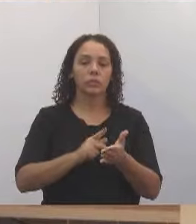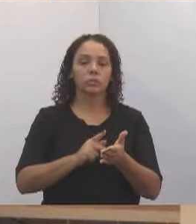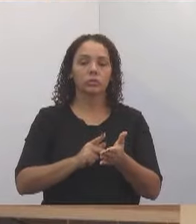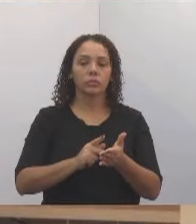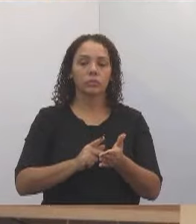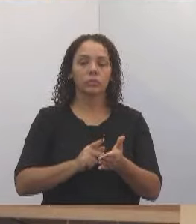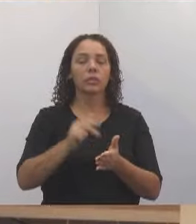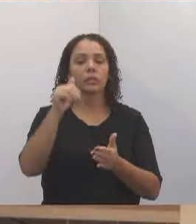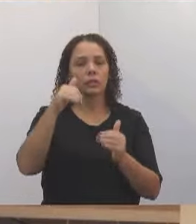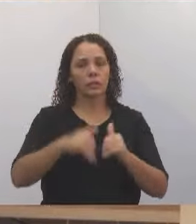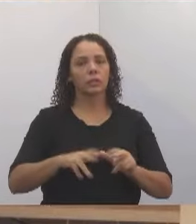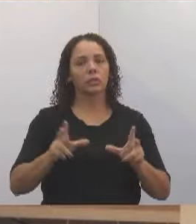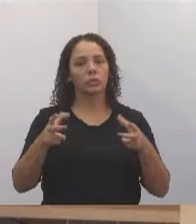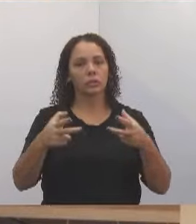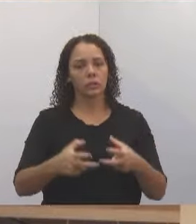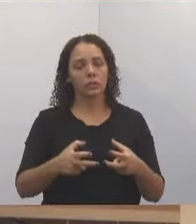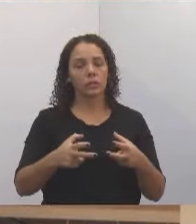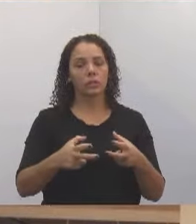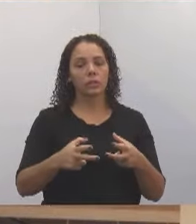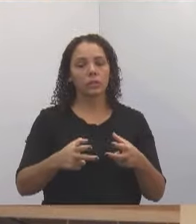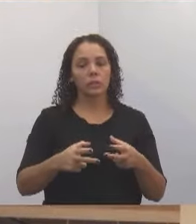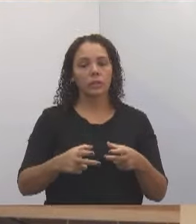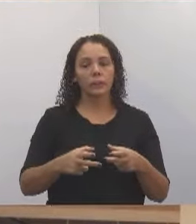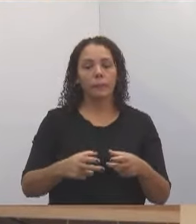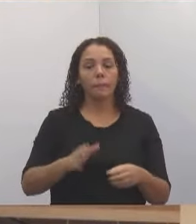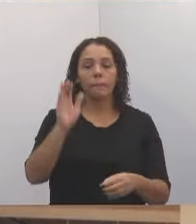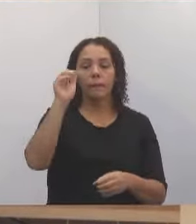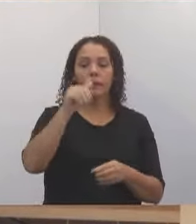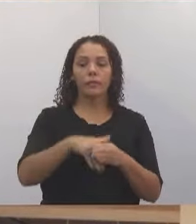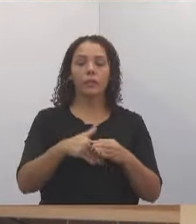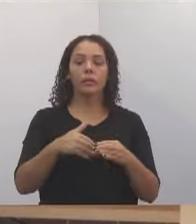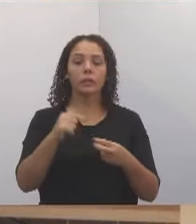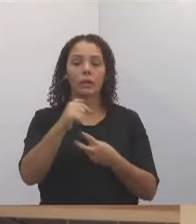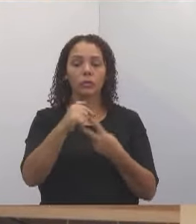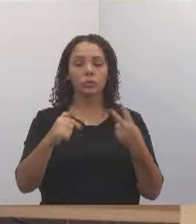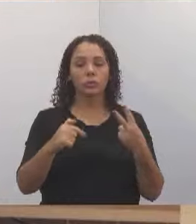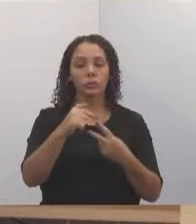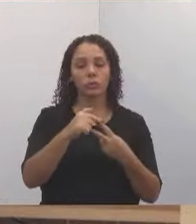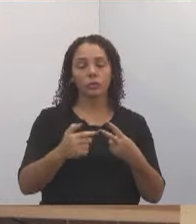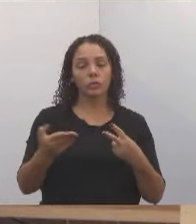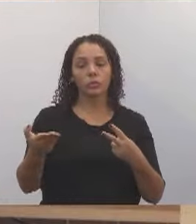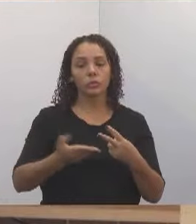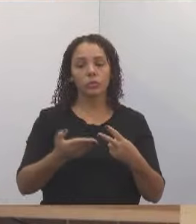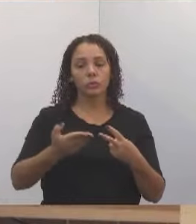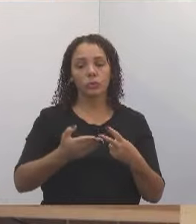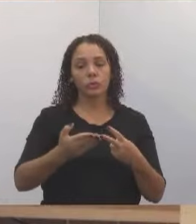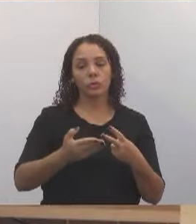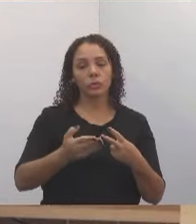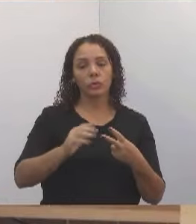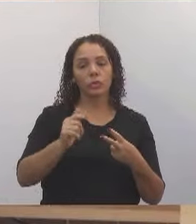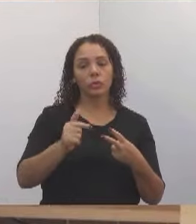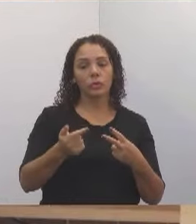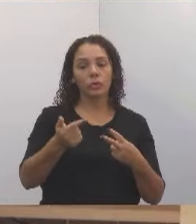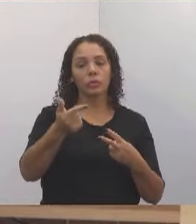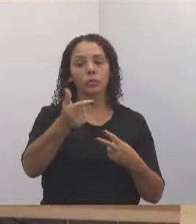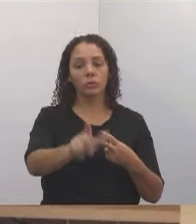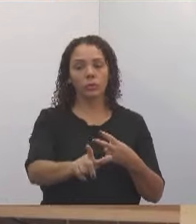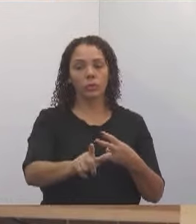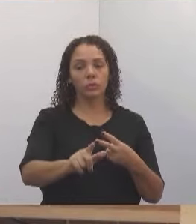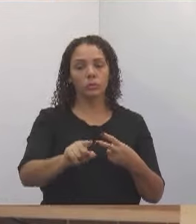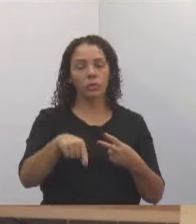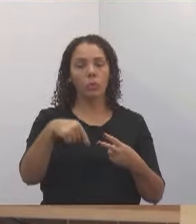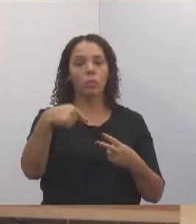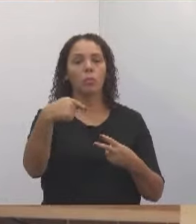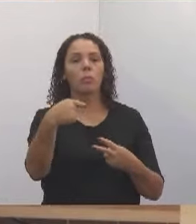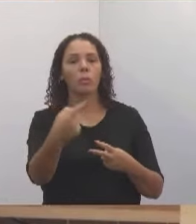internamente dentro da Câmara Municipal. E eu vou votar os dois, o de hoje e o próximo, tudo